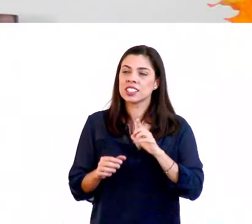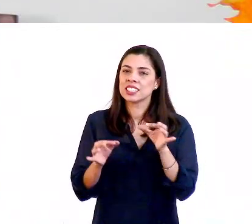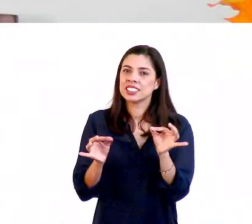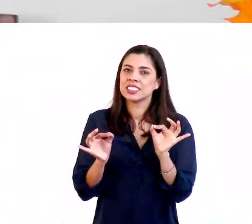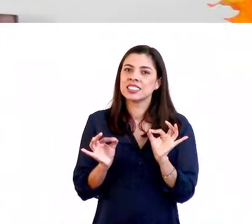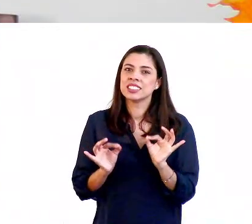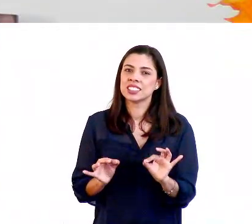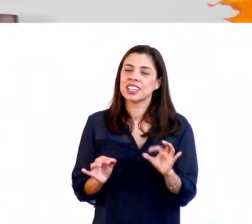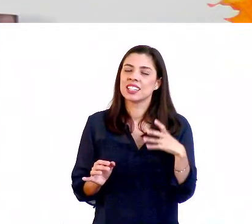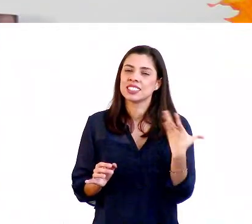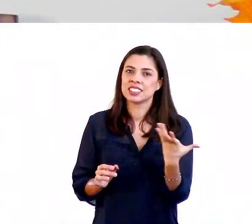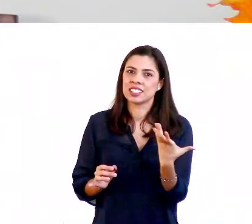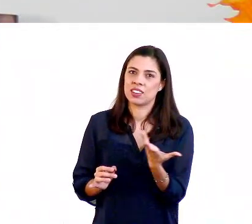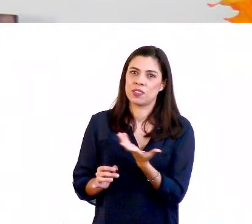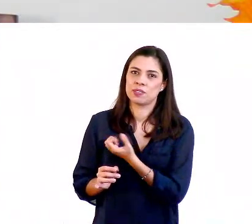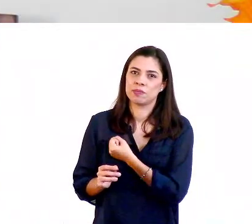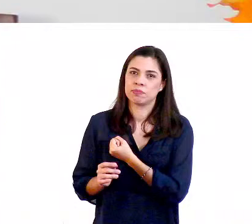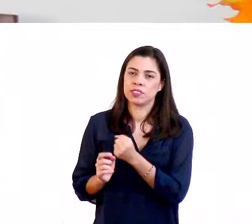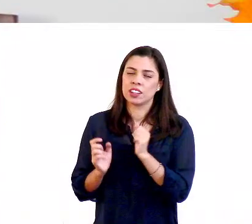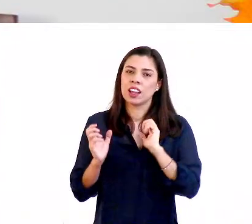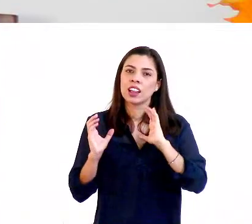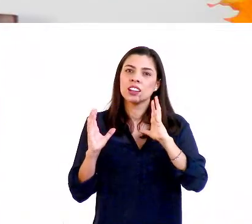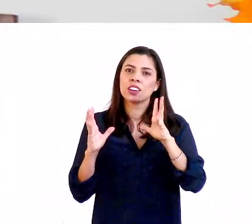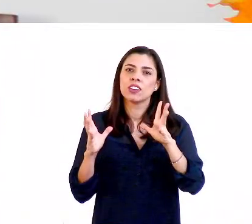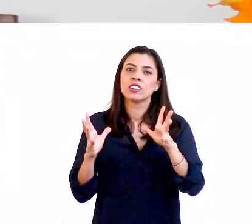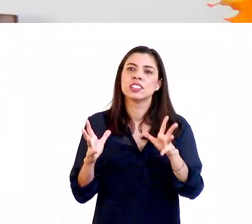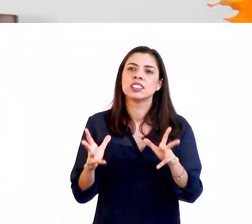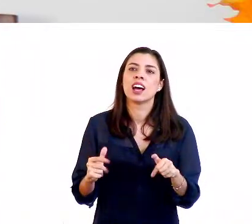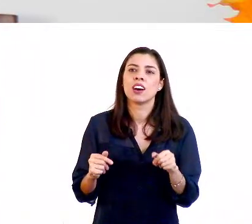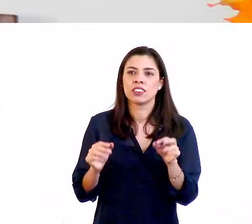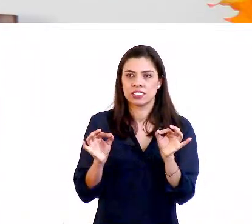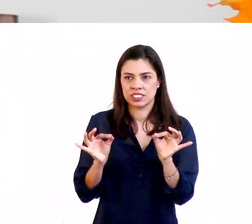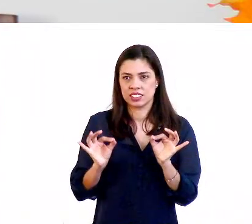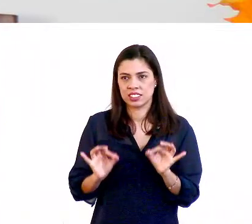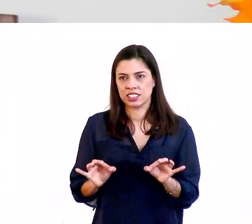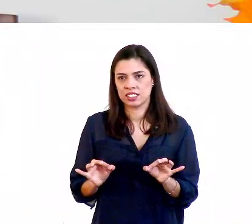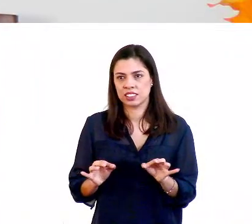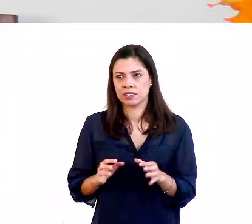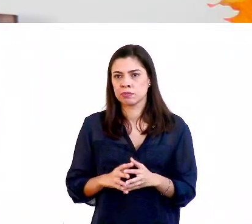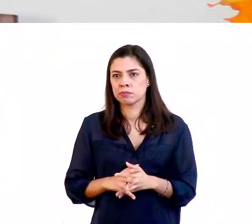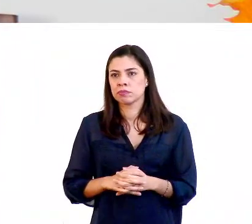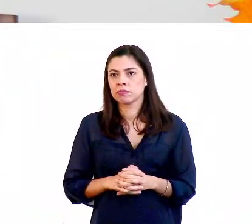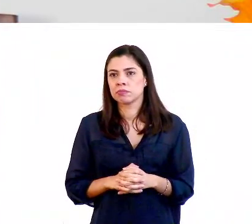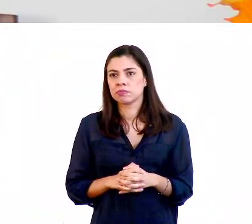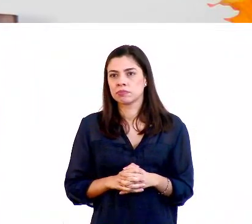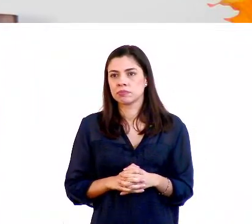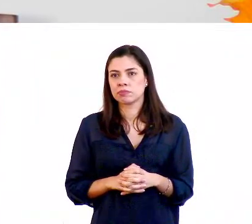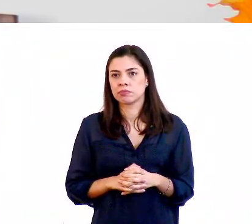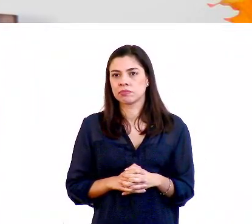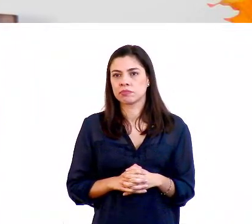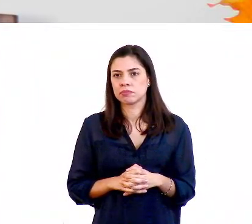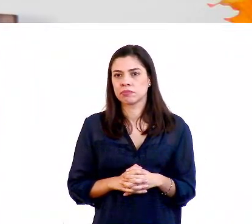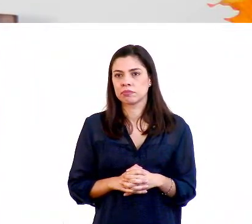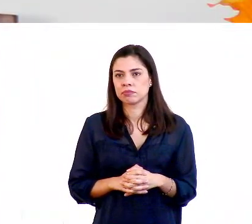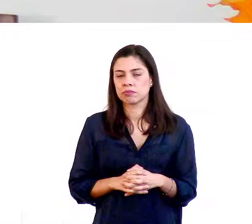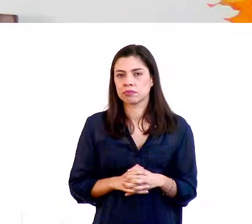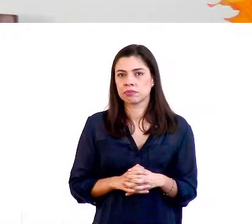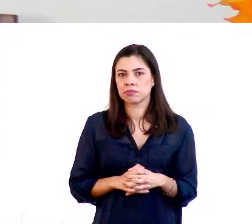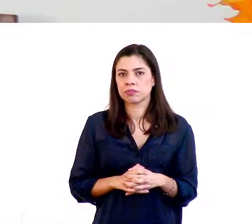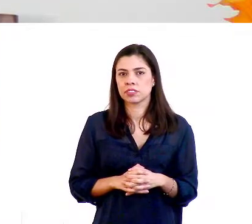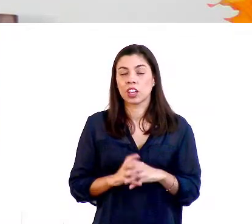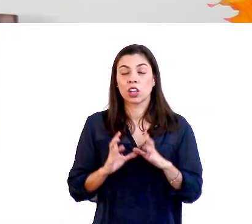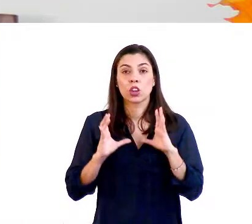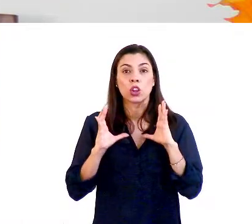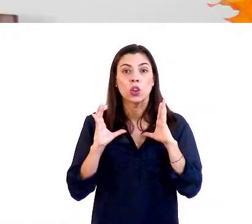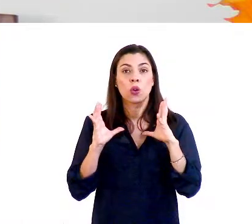aqui, uma plena certeza. Verso 11. Veja no meio do versículo, no final do versículo a palavra está aí, a